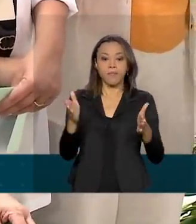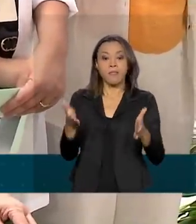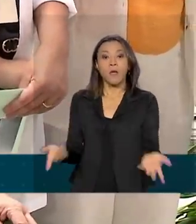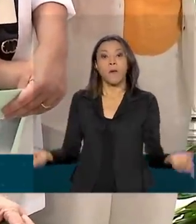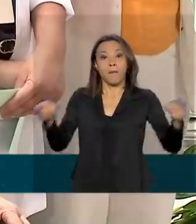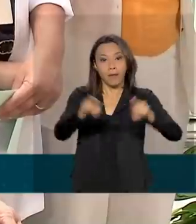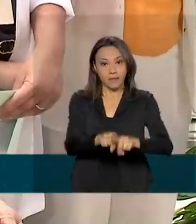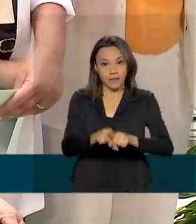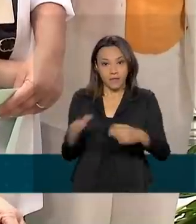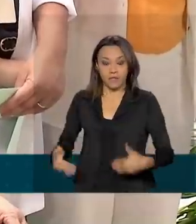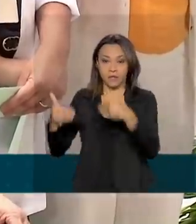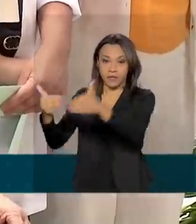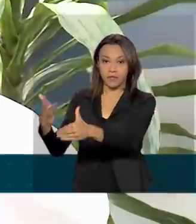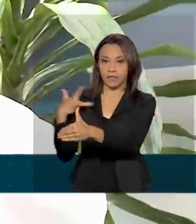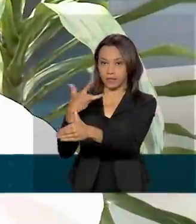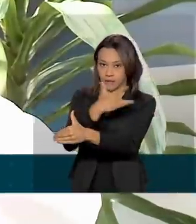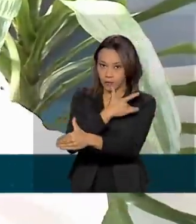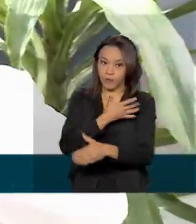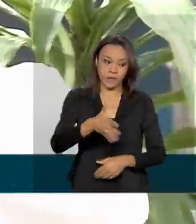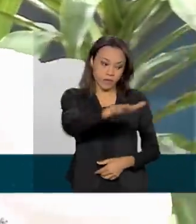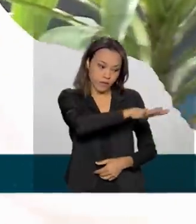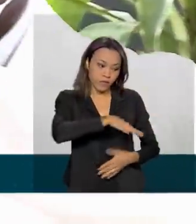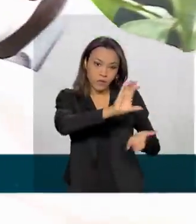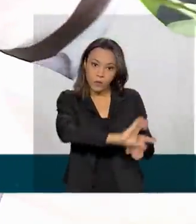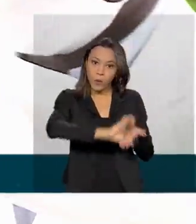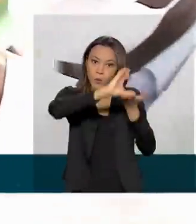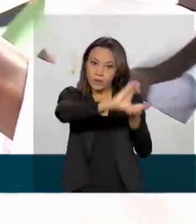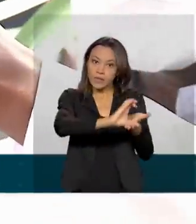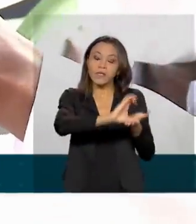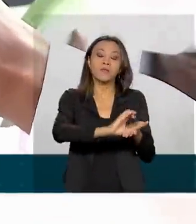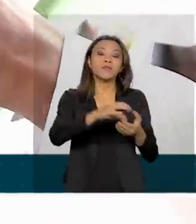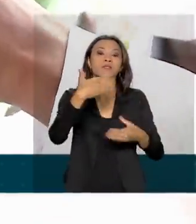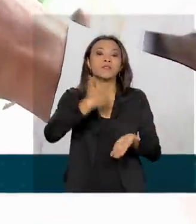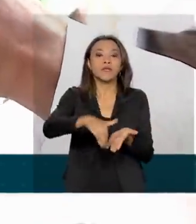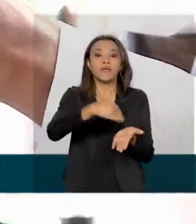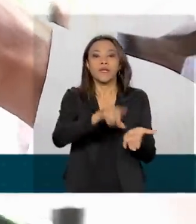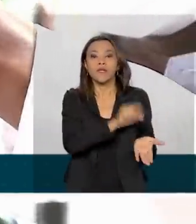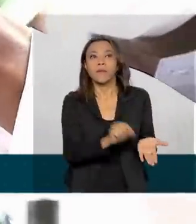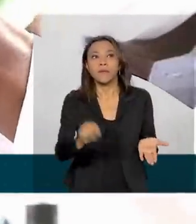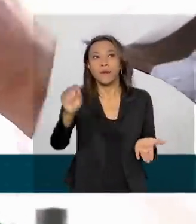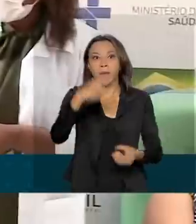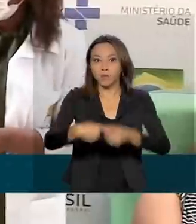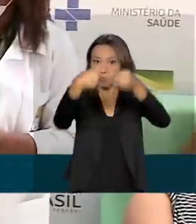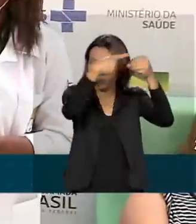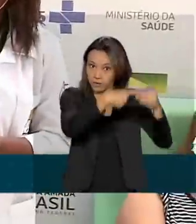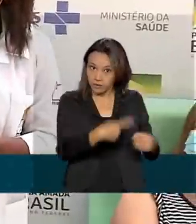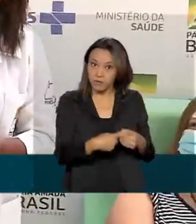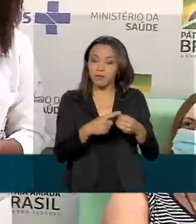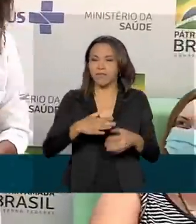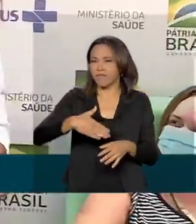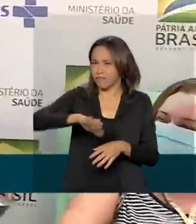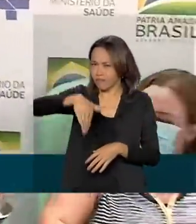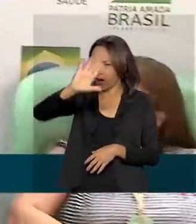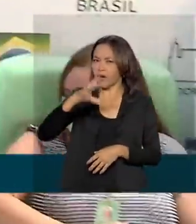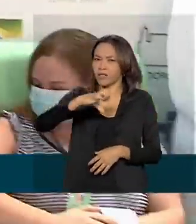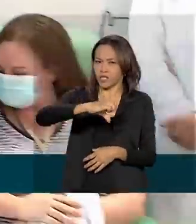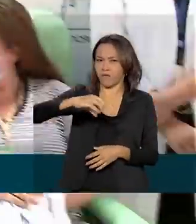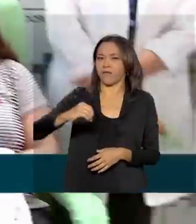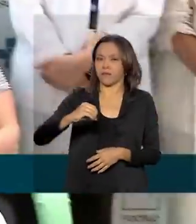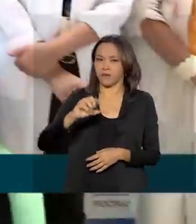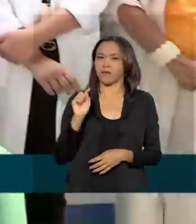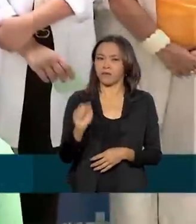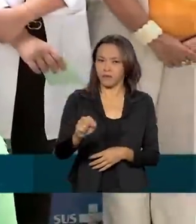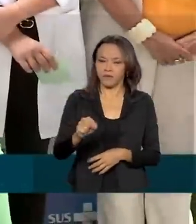da Saúde e do Conselho Nacional de secretarias municipais de saúde vão ser capacitados mais de 90 mil